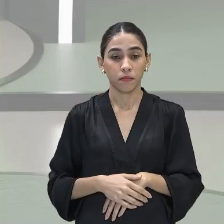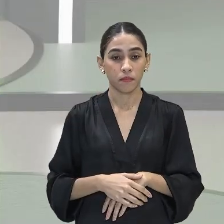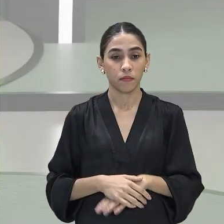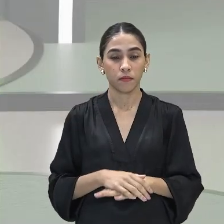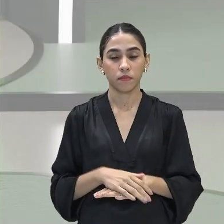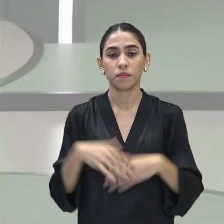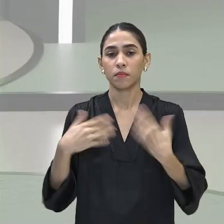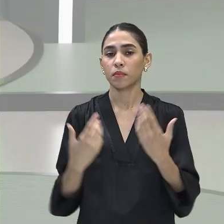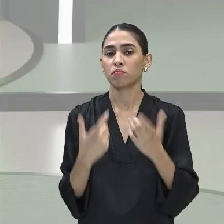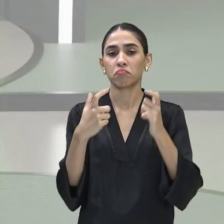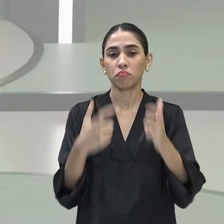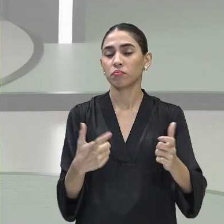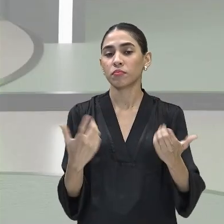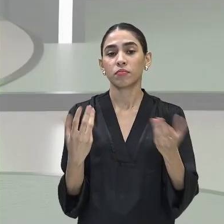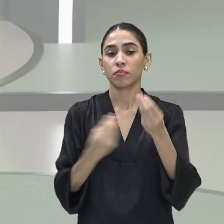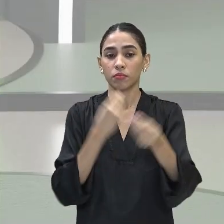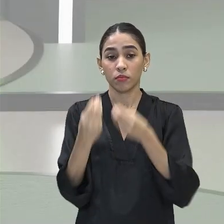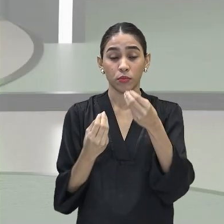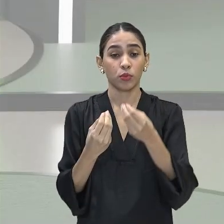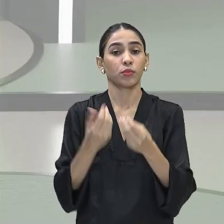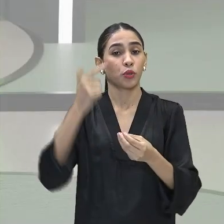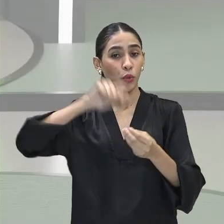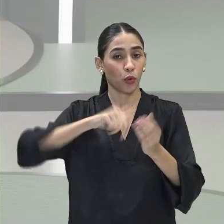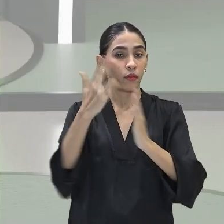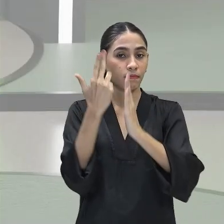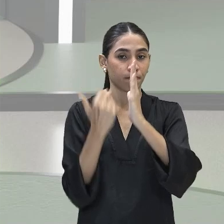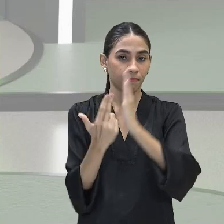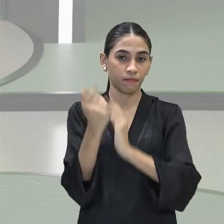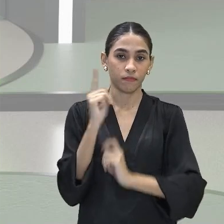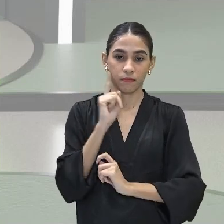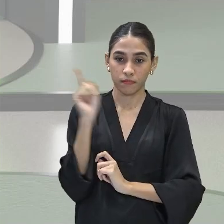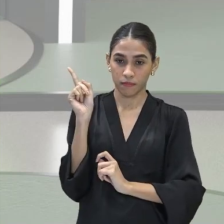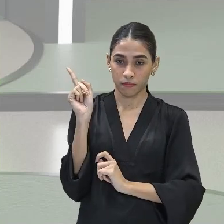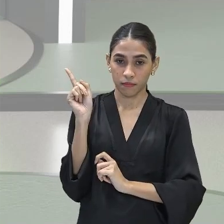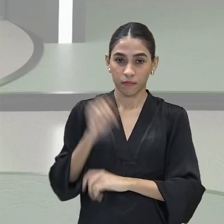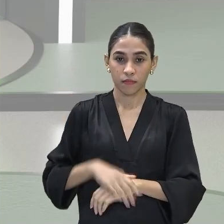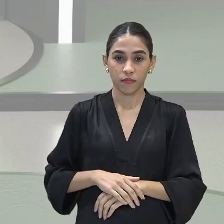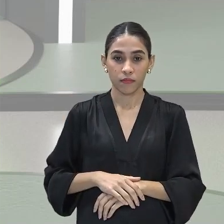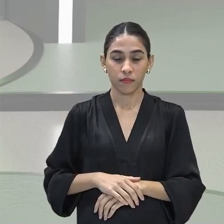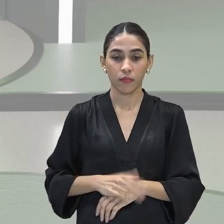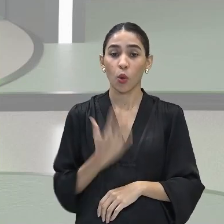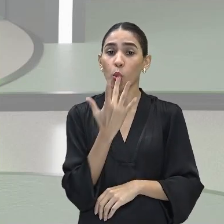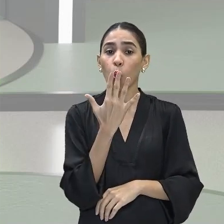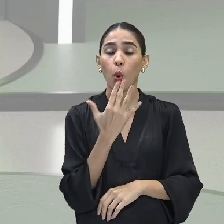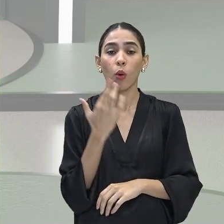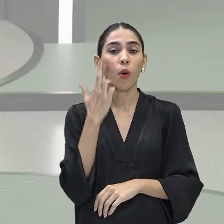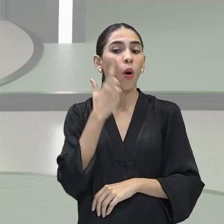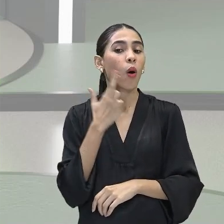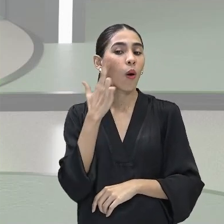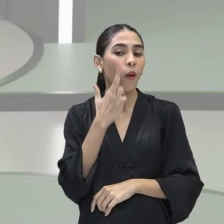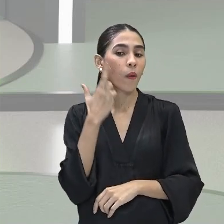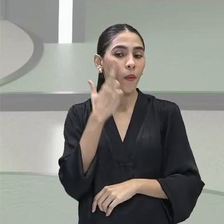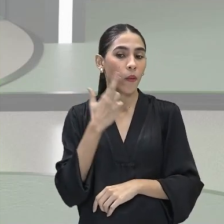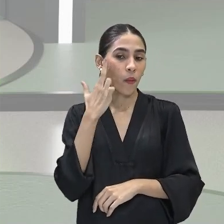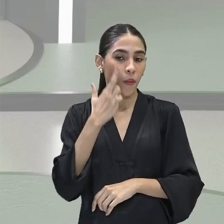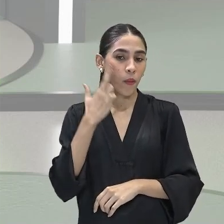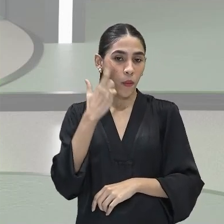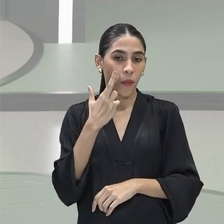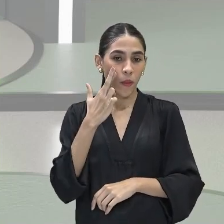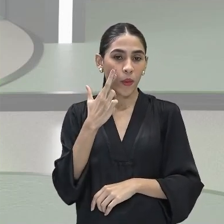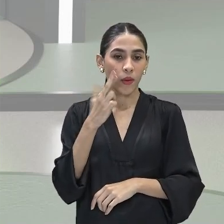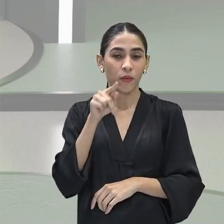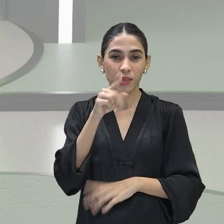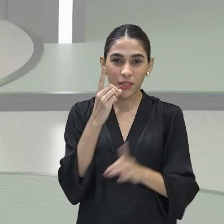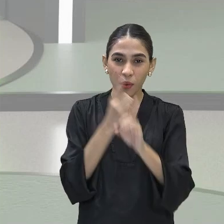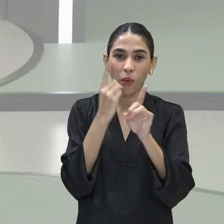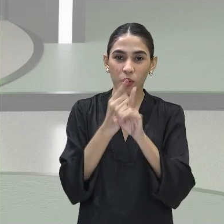esse bioma, a gente observa novamente o mapa e aqui nessa região rosa, né, a gente